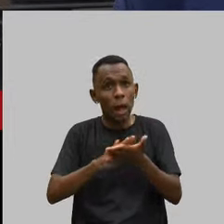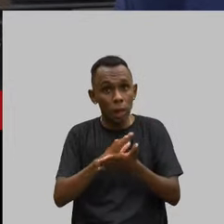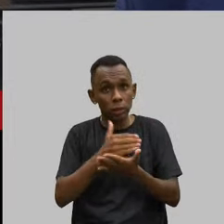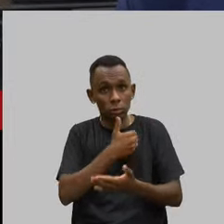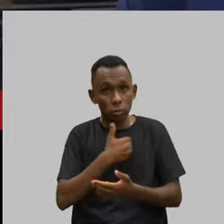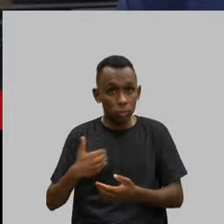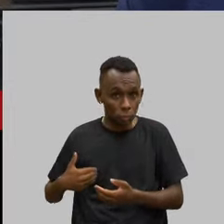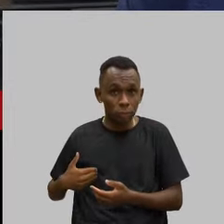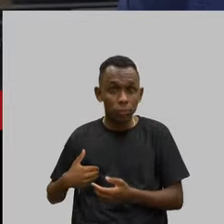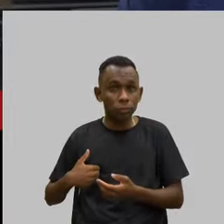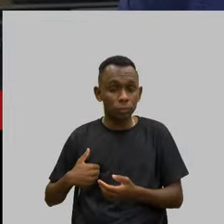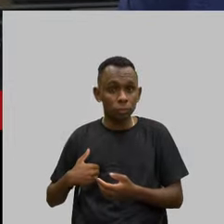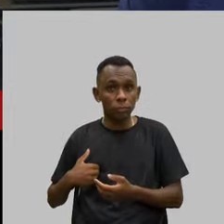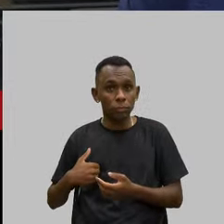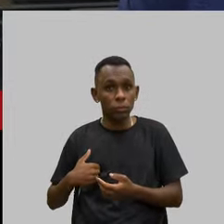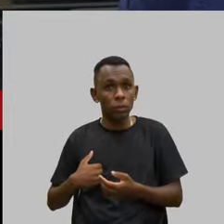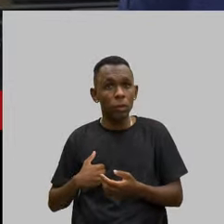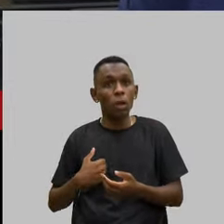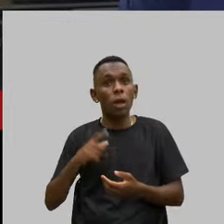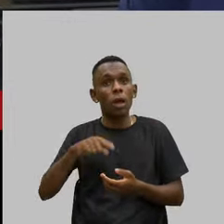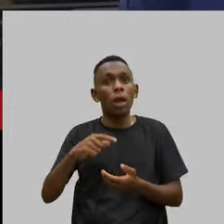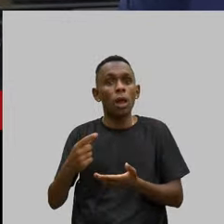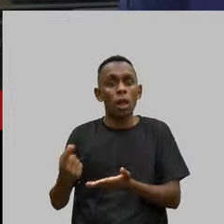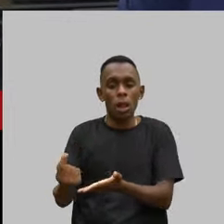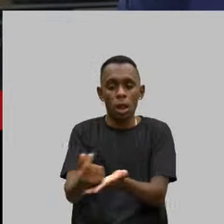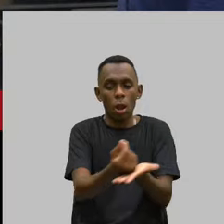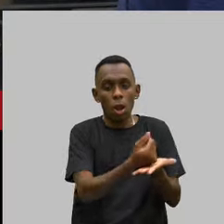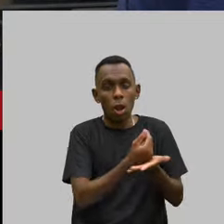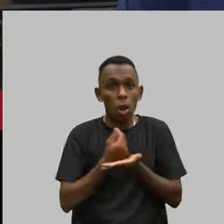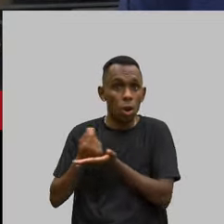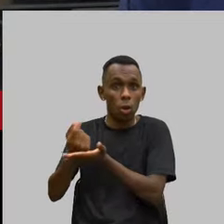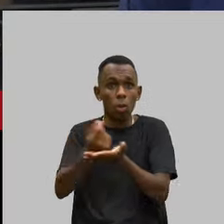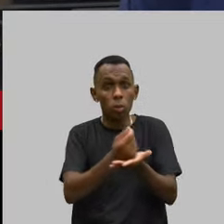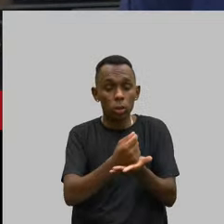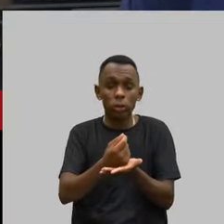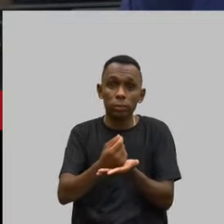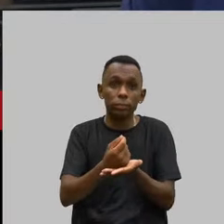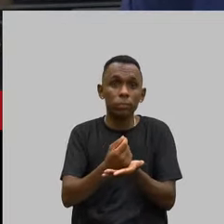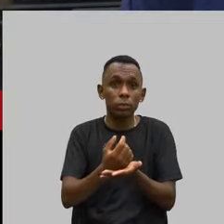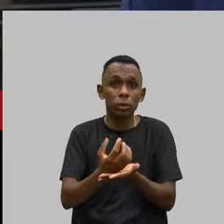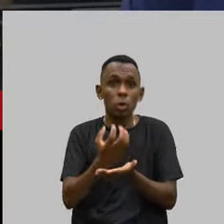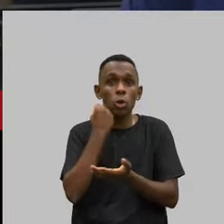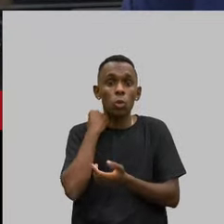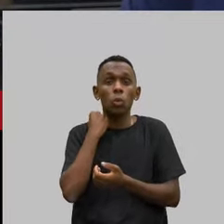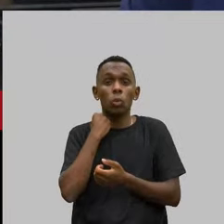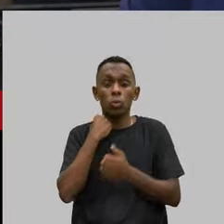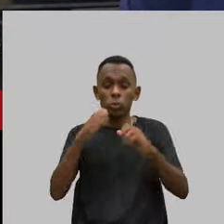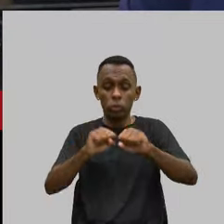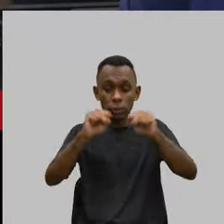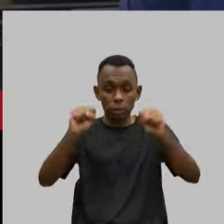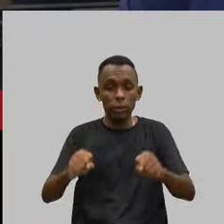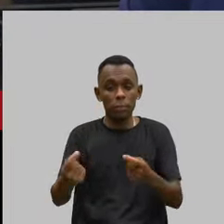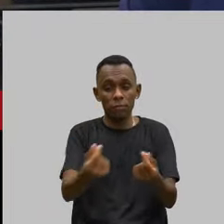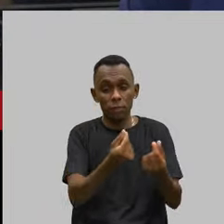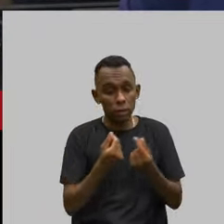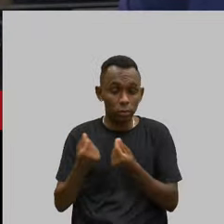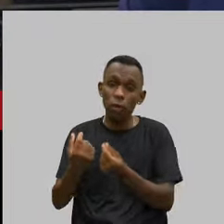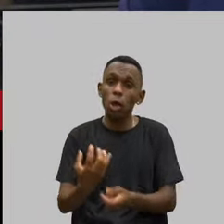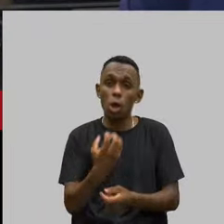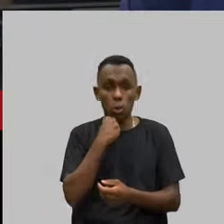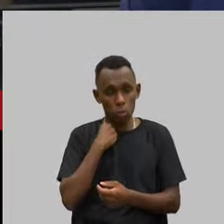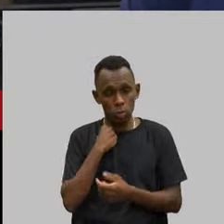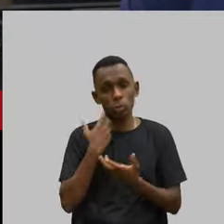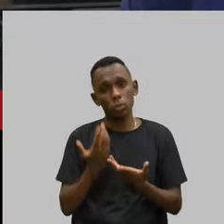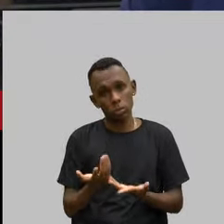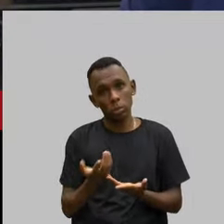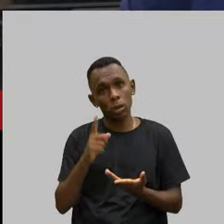rentismo tá disputando quem lucra com pagamento da dívida tá lucrando o sistema financeiro tá lucrando então a disputa de orçamento é